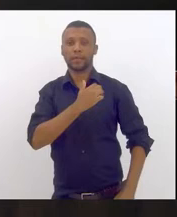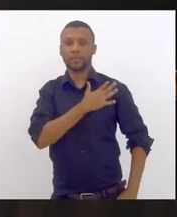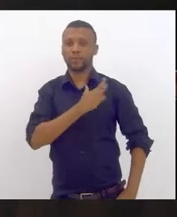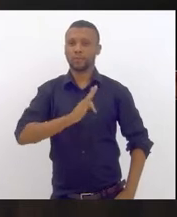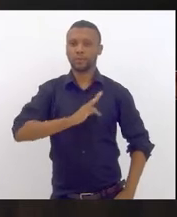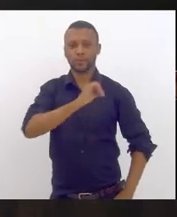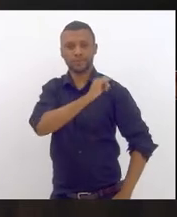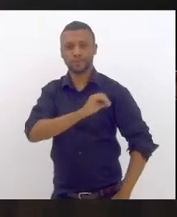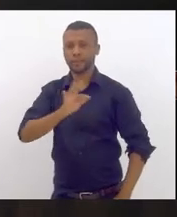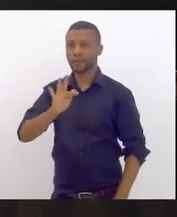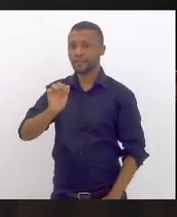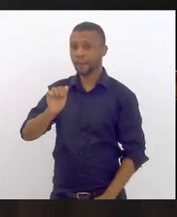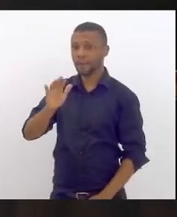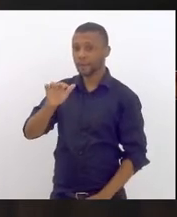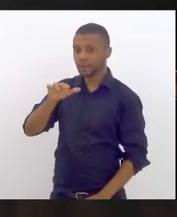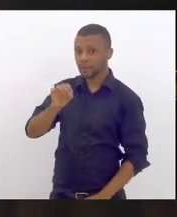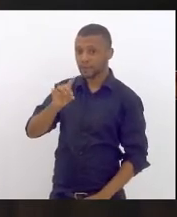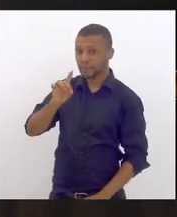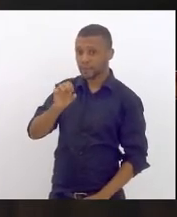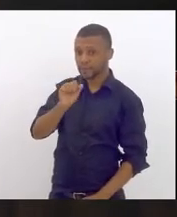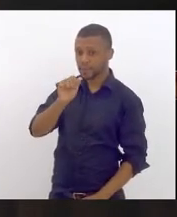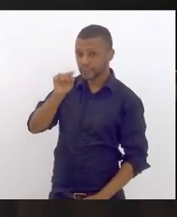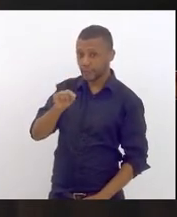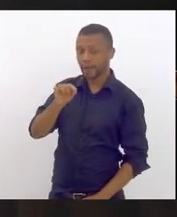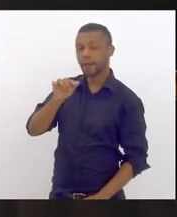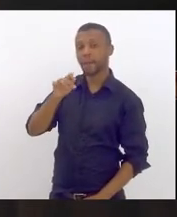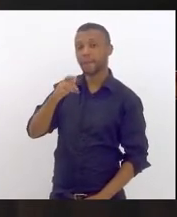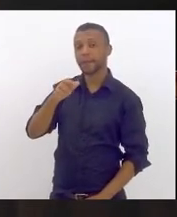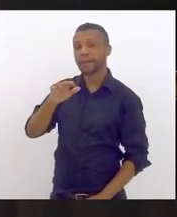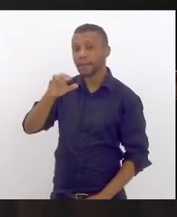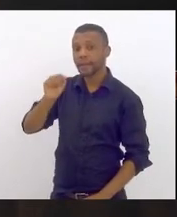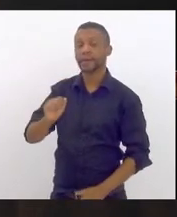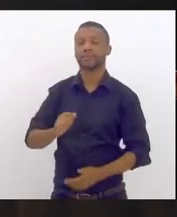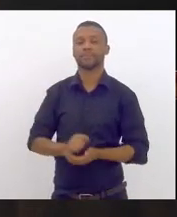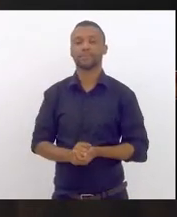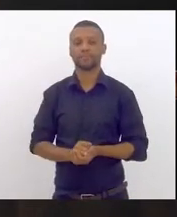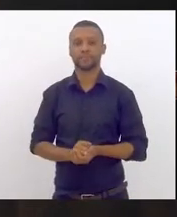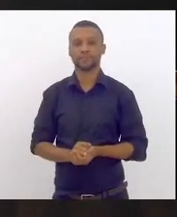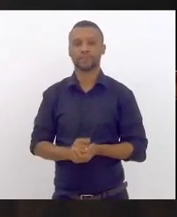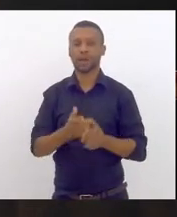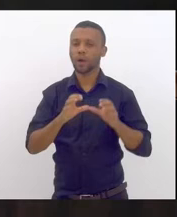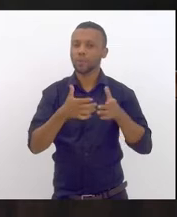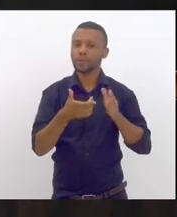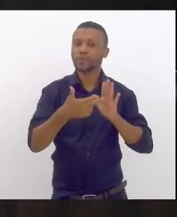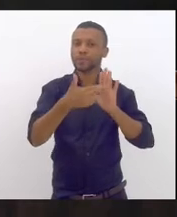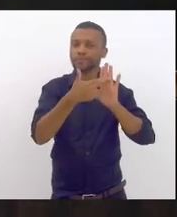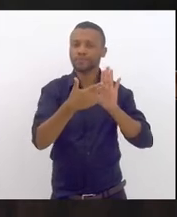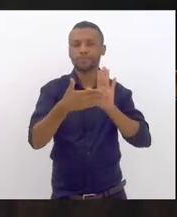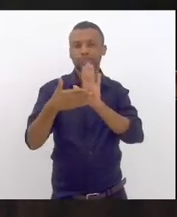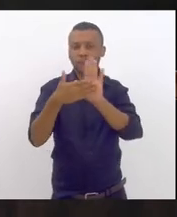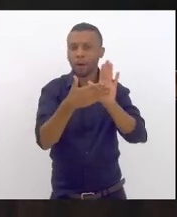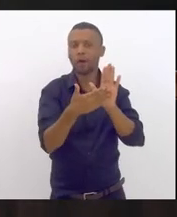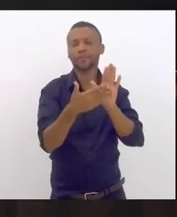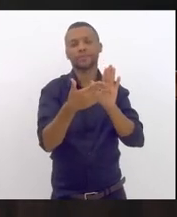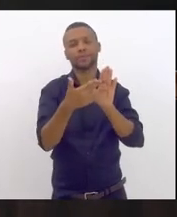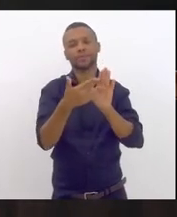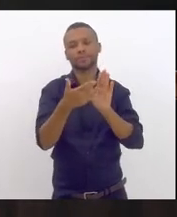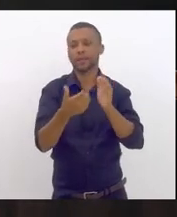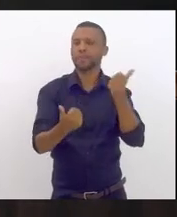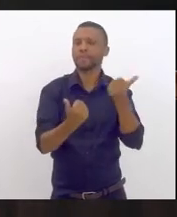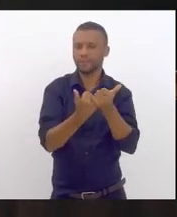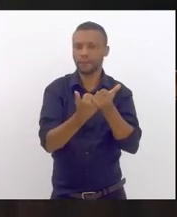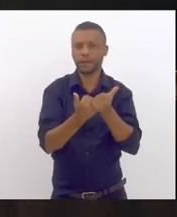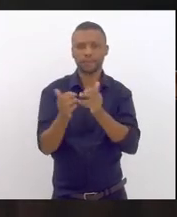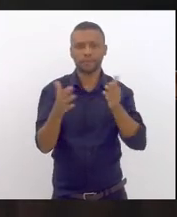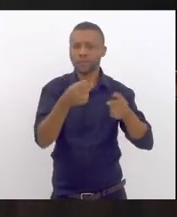senhor Fabiano de Sá Pereira. Parecer da Comissão de Normas Internas, proposições externas, favorável. Relator, deputado Rodrigo Amorim. Em discussão,